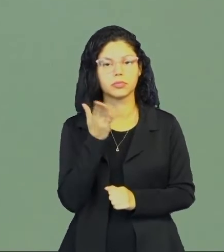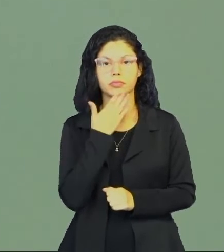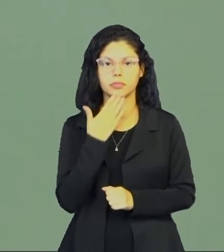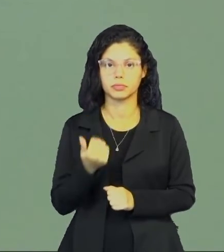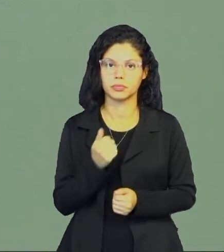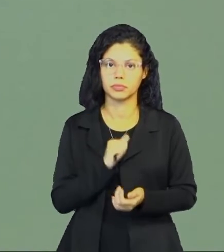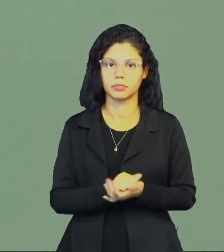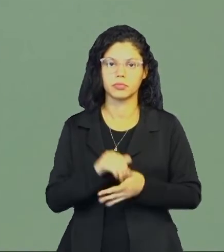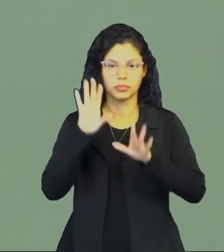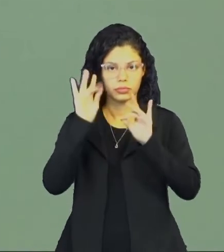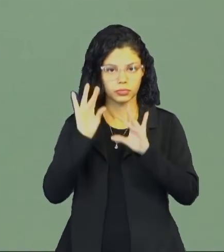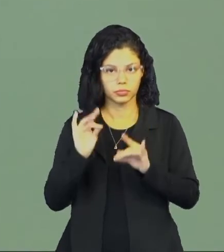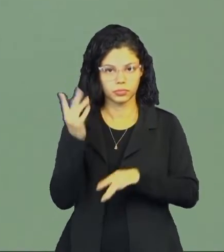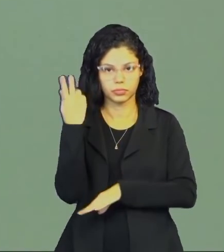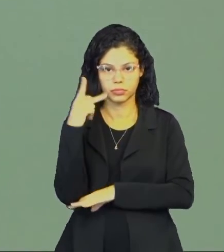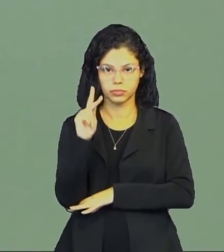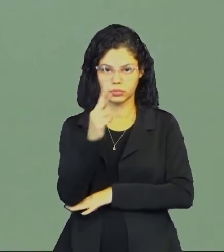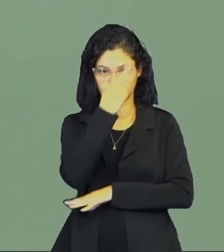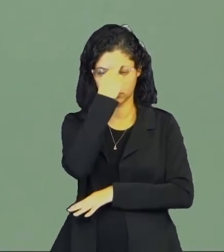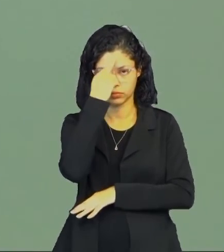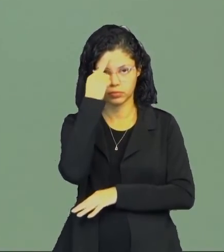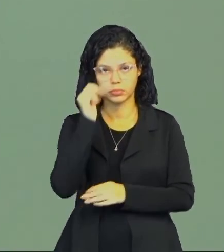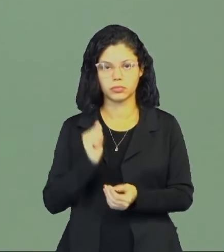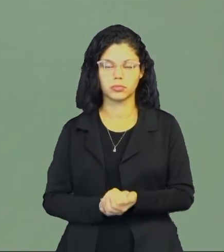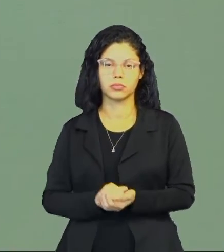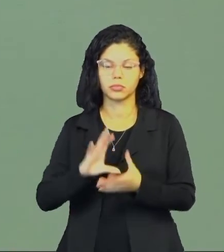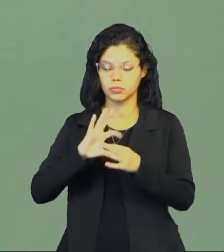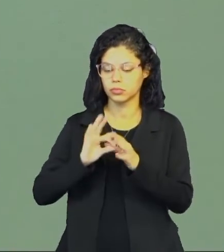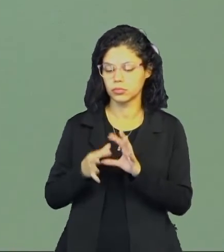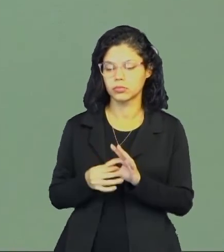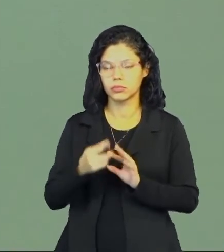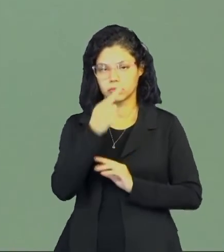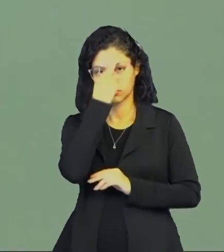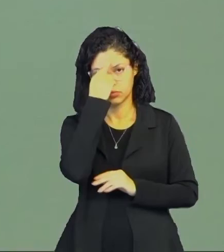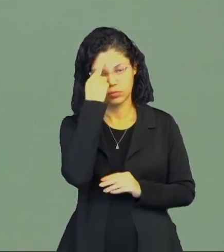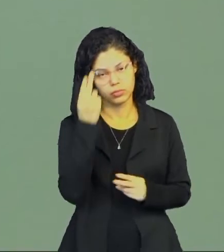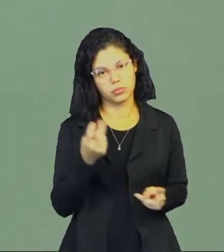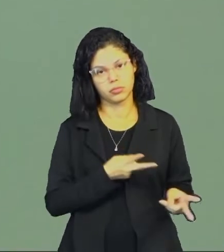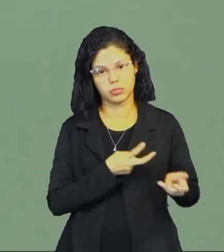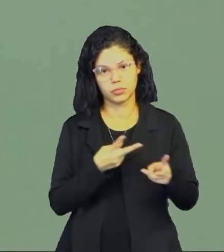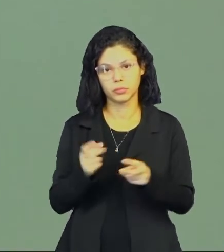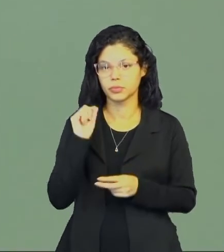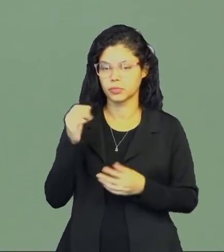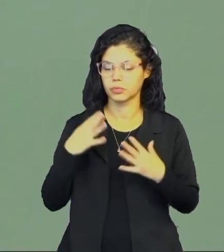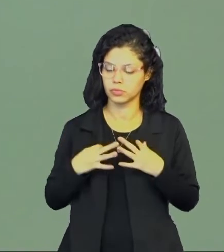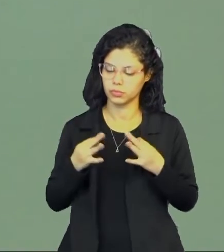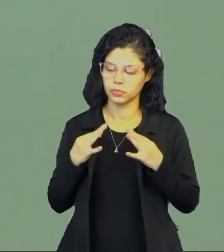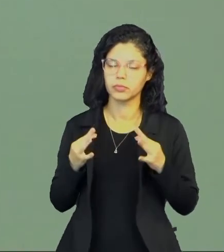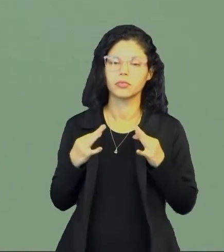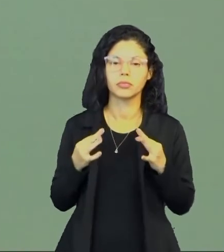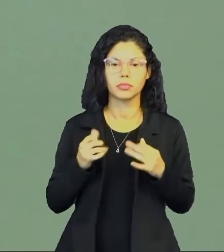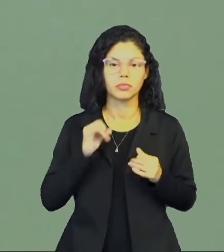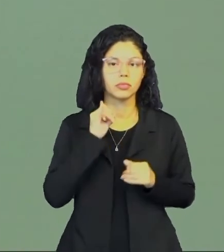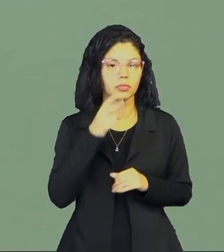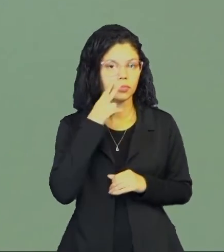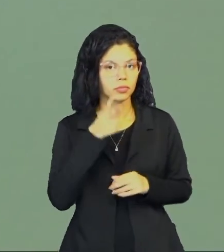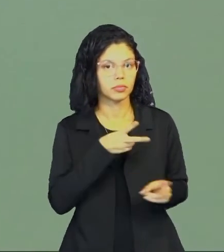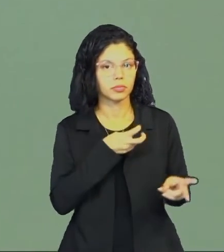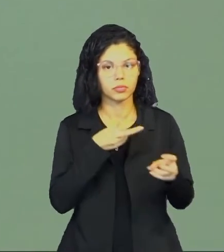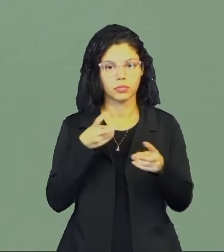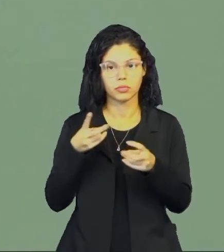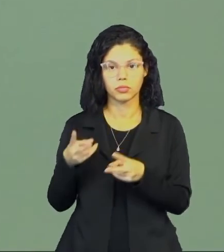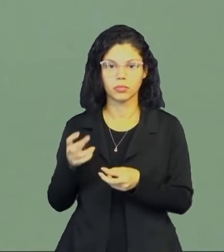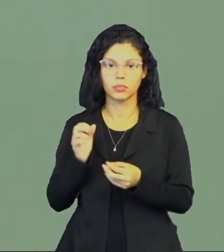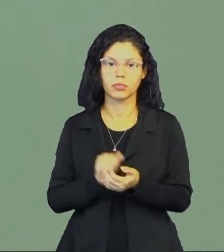muito de um determinado período histórico, de um determinado contexto histórico, observando, por exemplo, as vestimentas. Se a gente